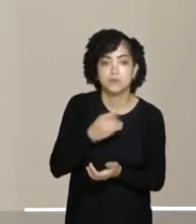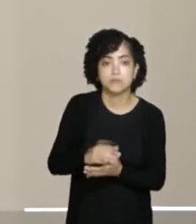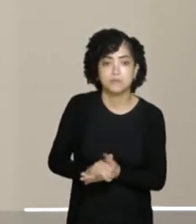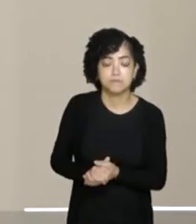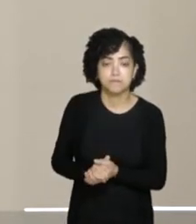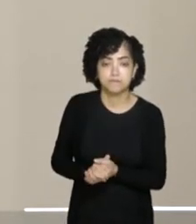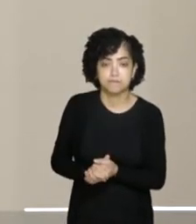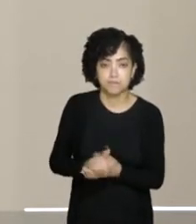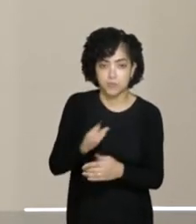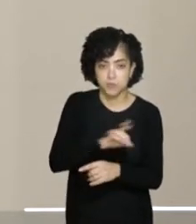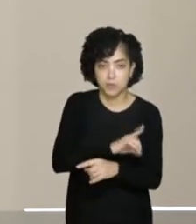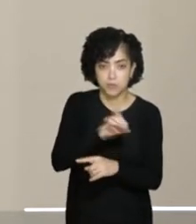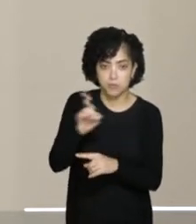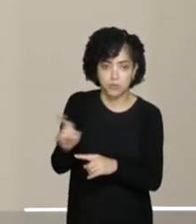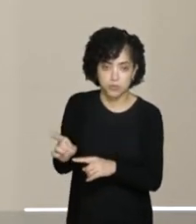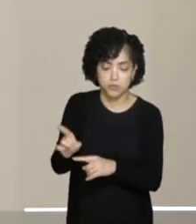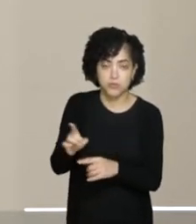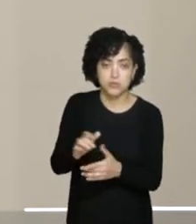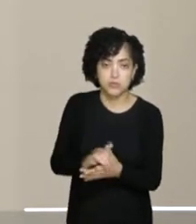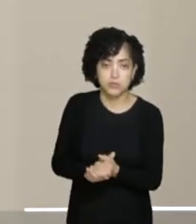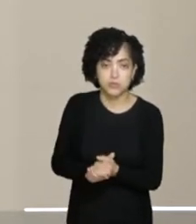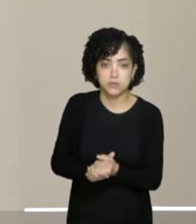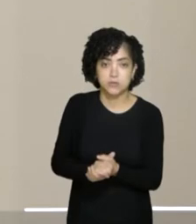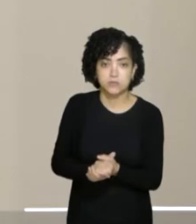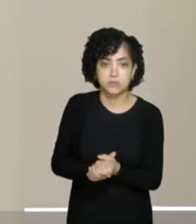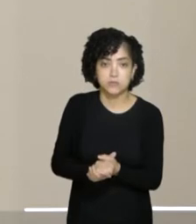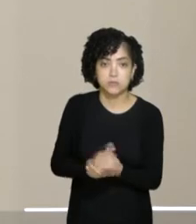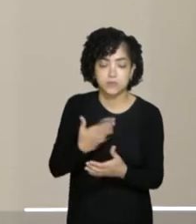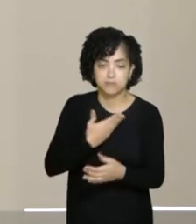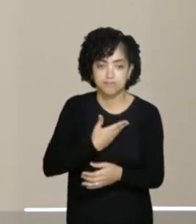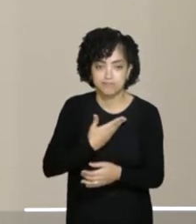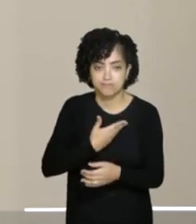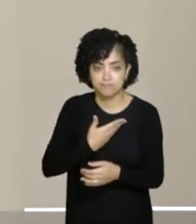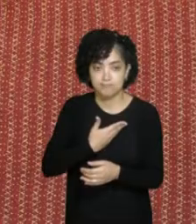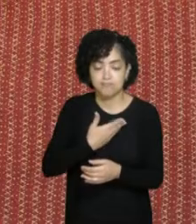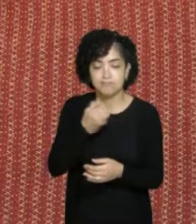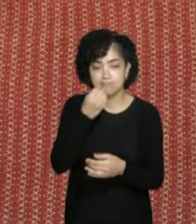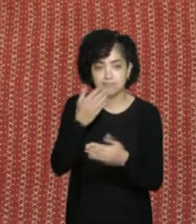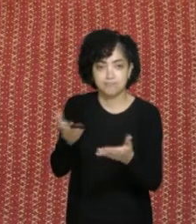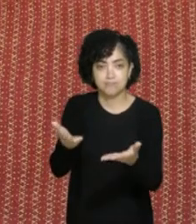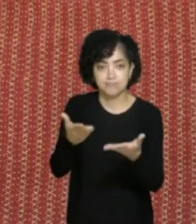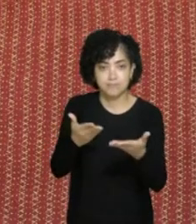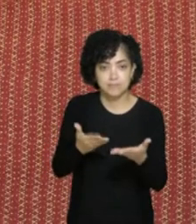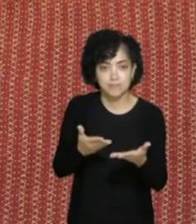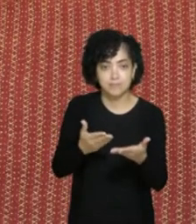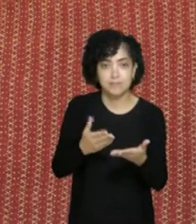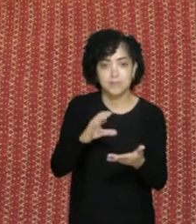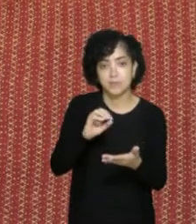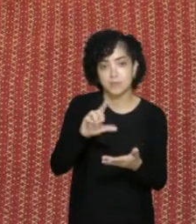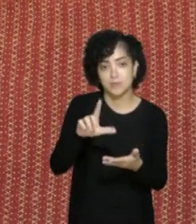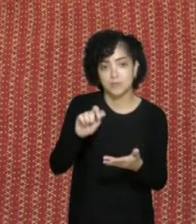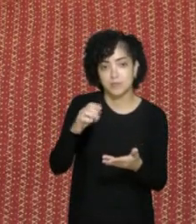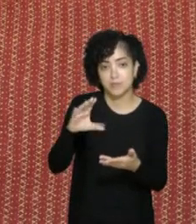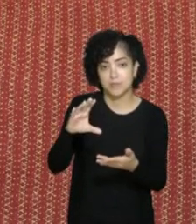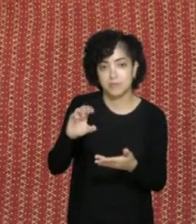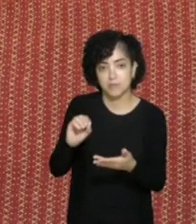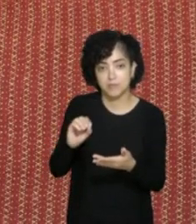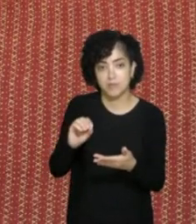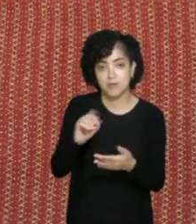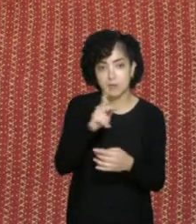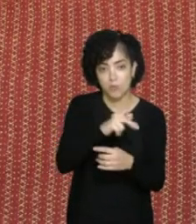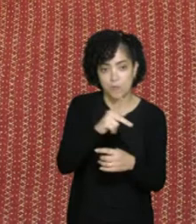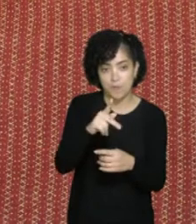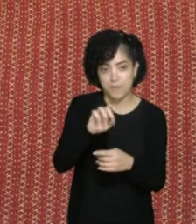Bom dia, amigo PP, seja bem-vindo, PP Colasso. O PP do nome vem